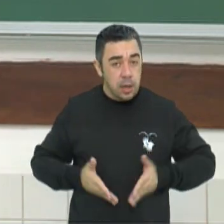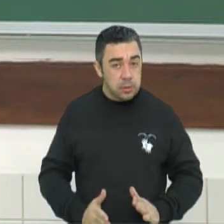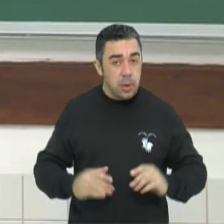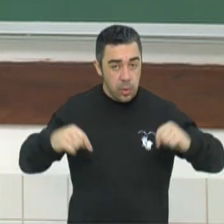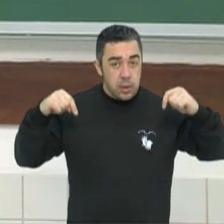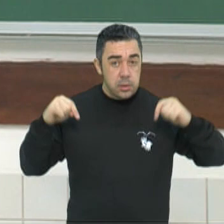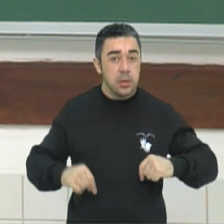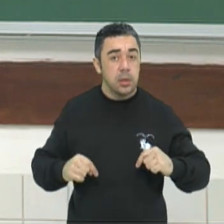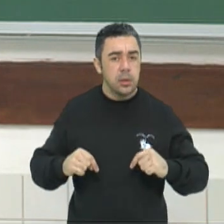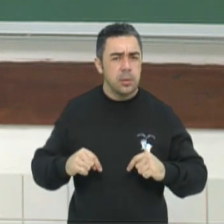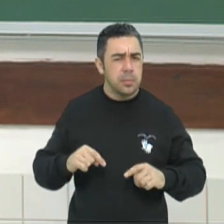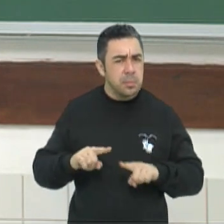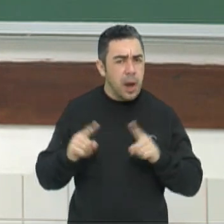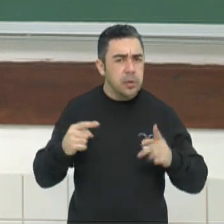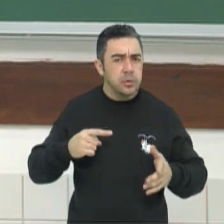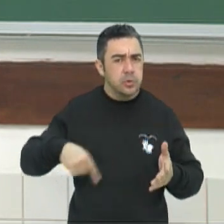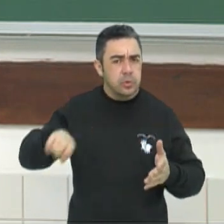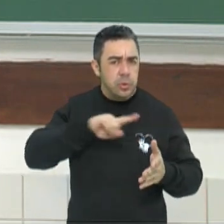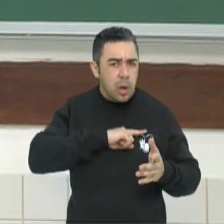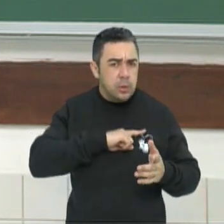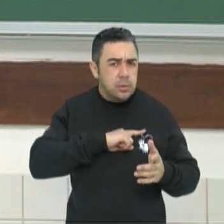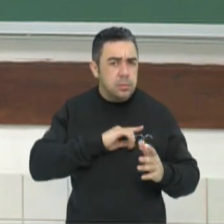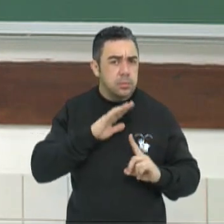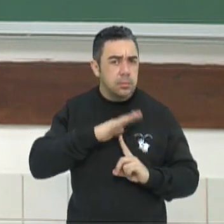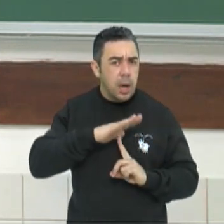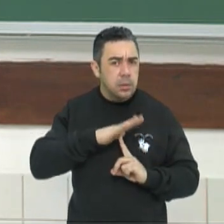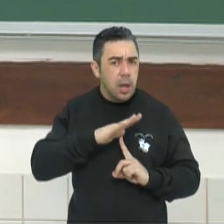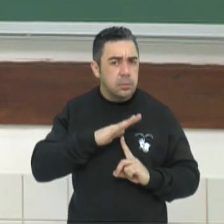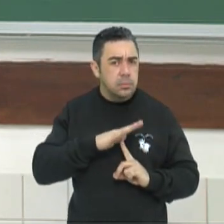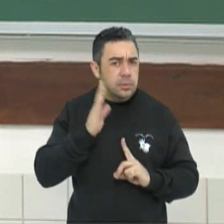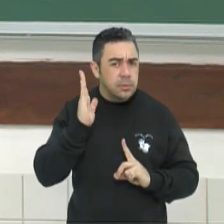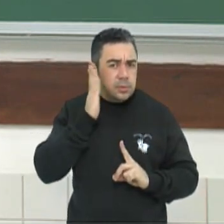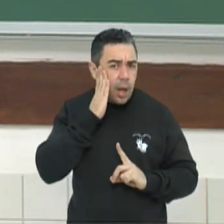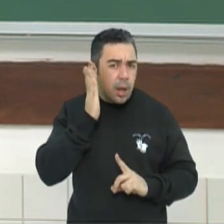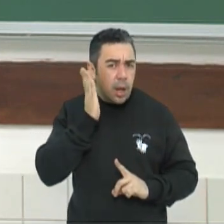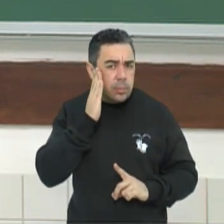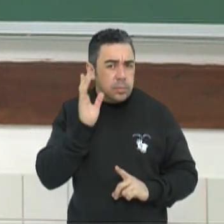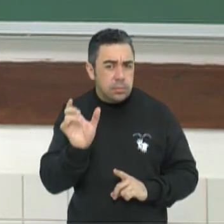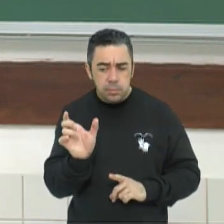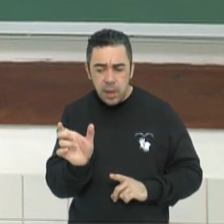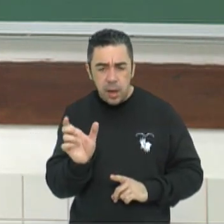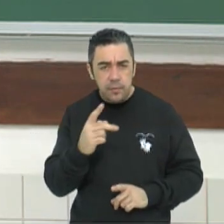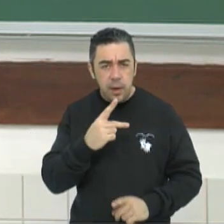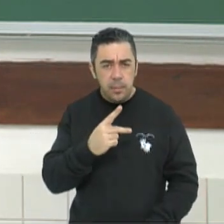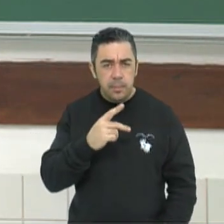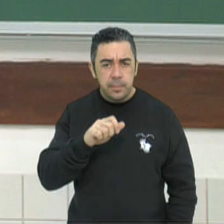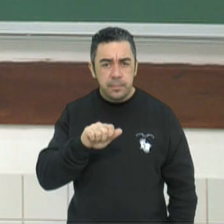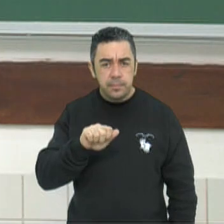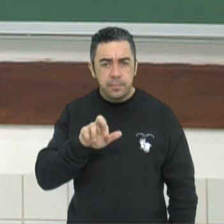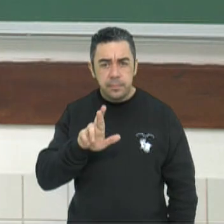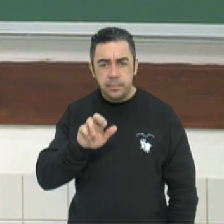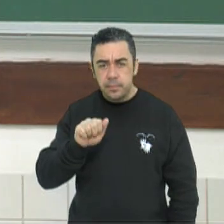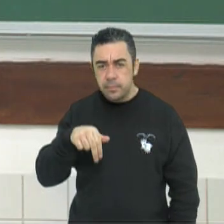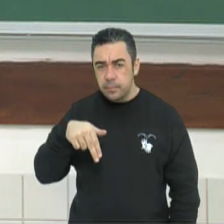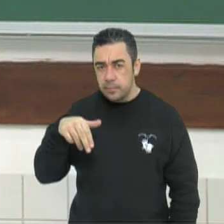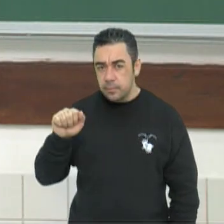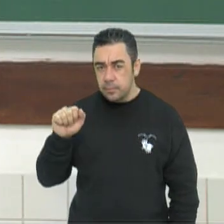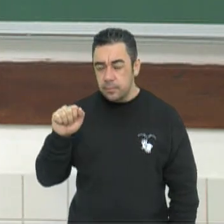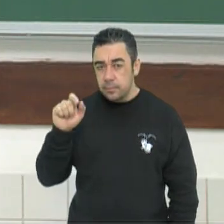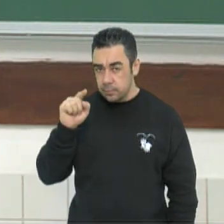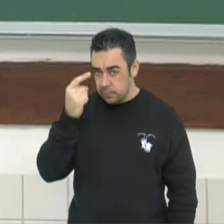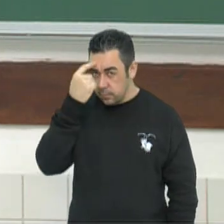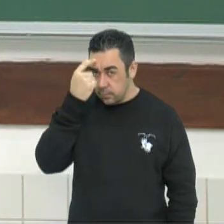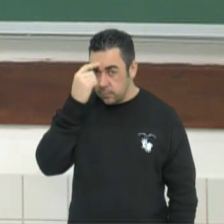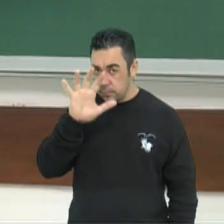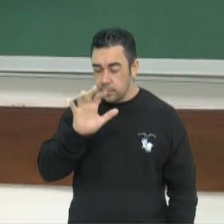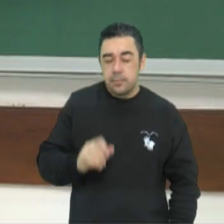todos nós, paranaenses ou não, sabemos o significado dessa palavra? Pois bem, pense nisso. E